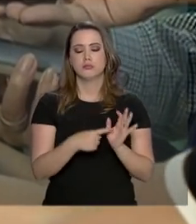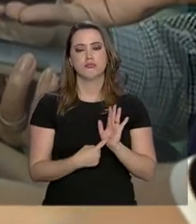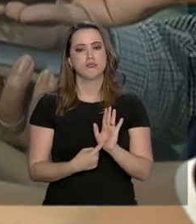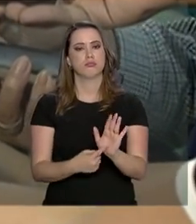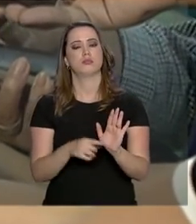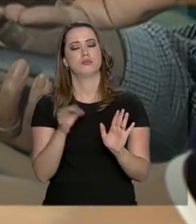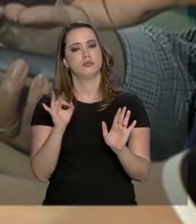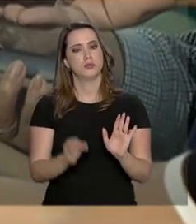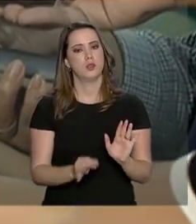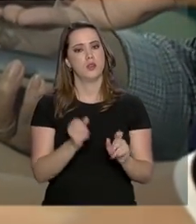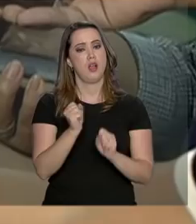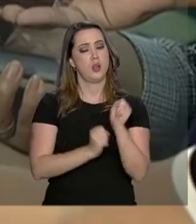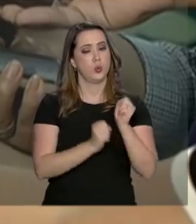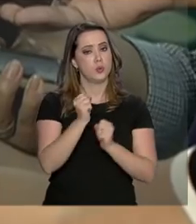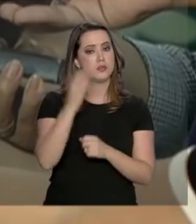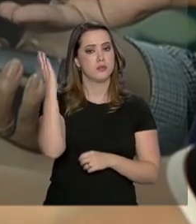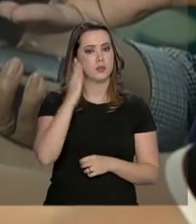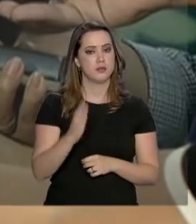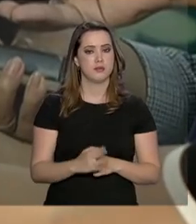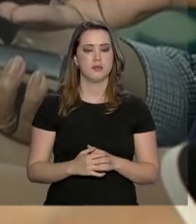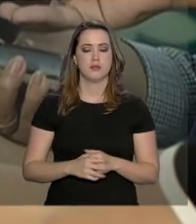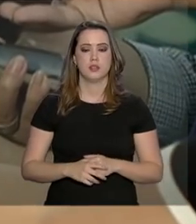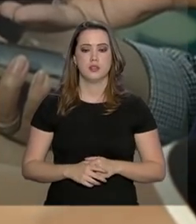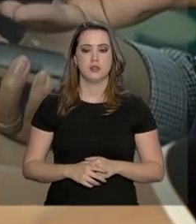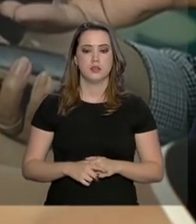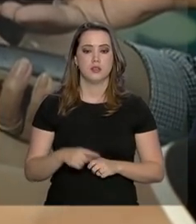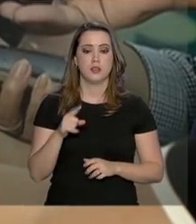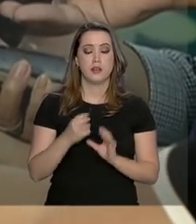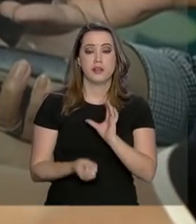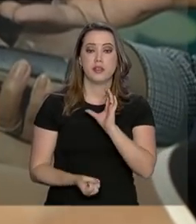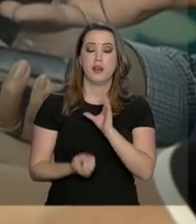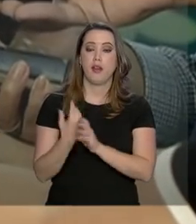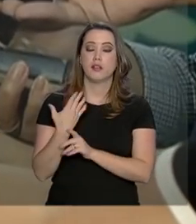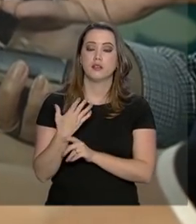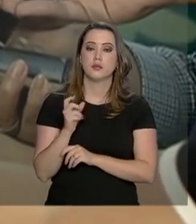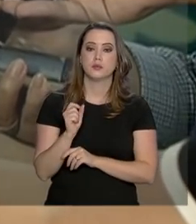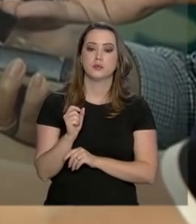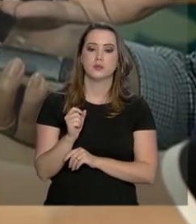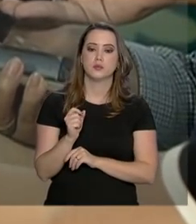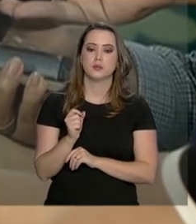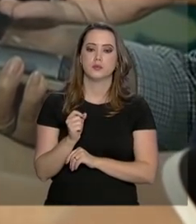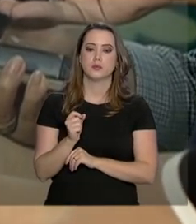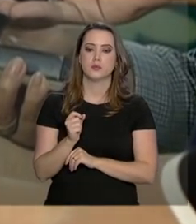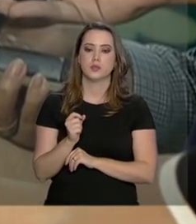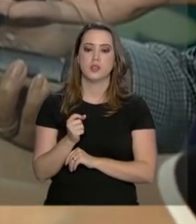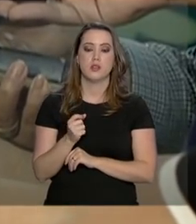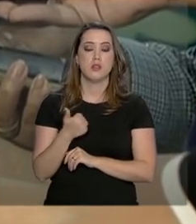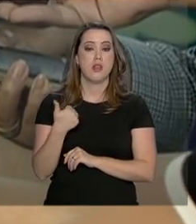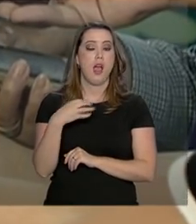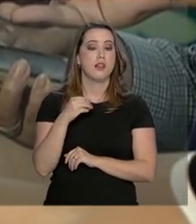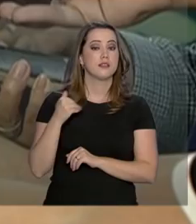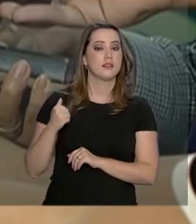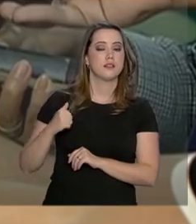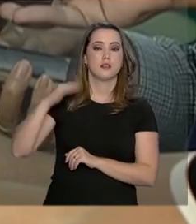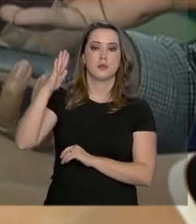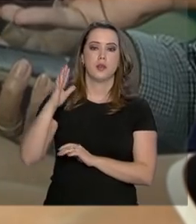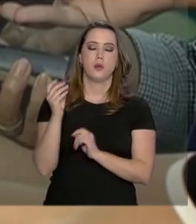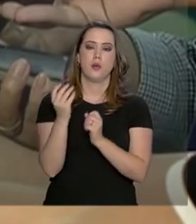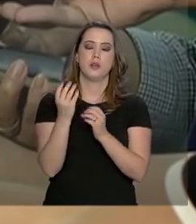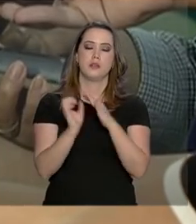robustez à indústria brasileira. Quando ela foi criada, as 10 maiores